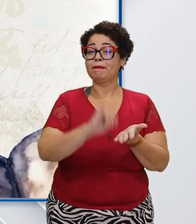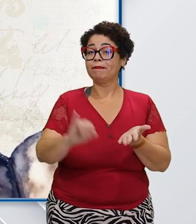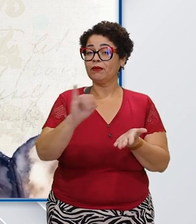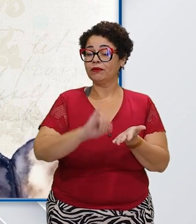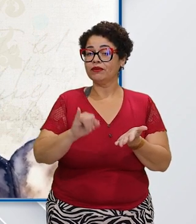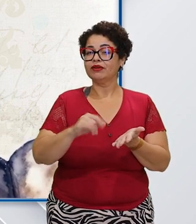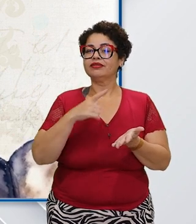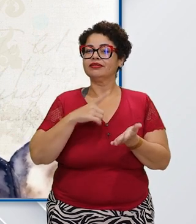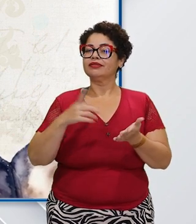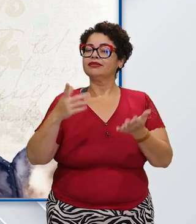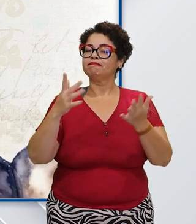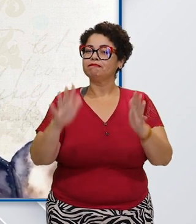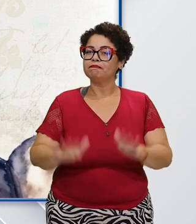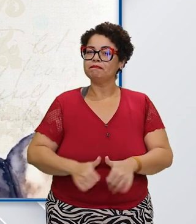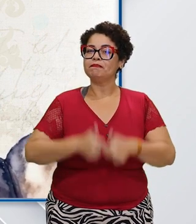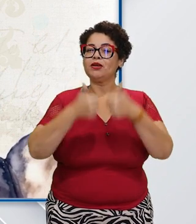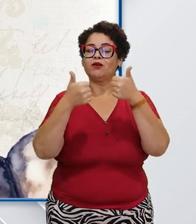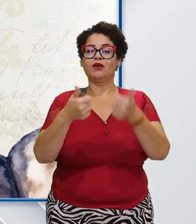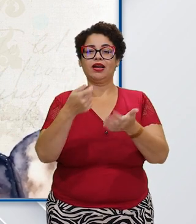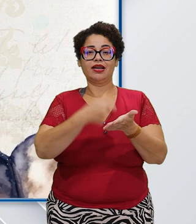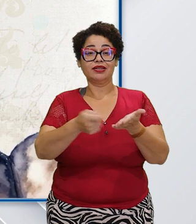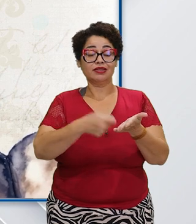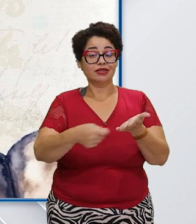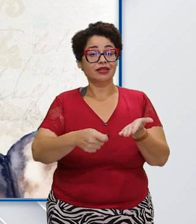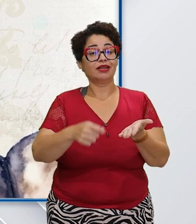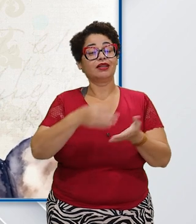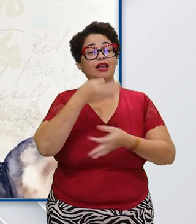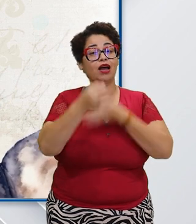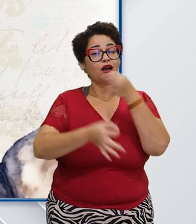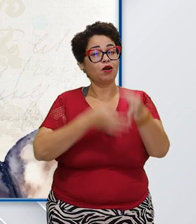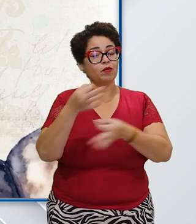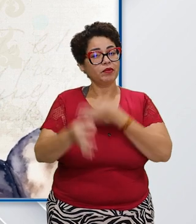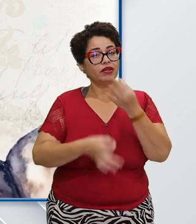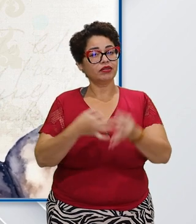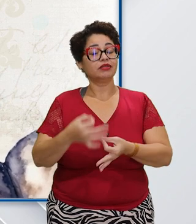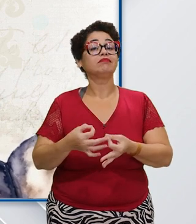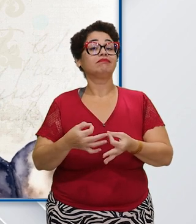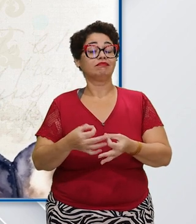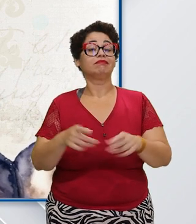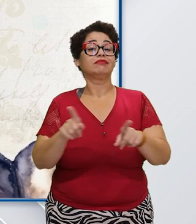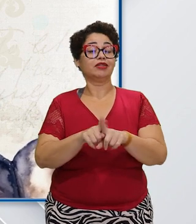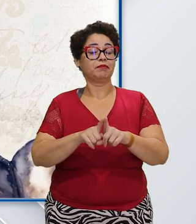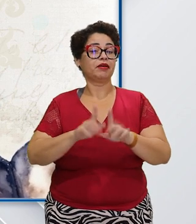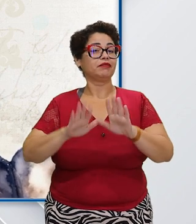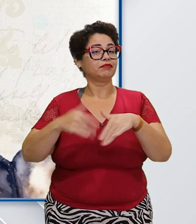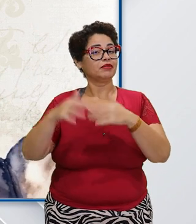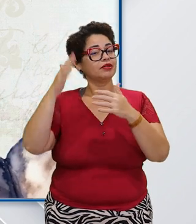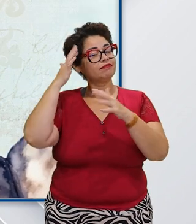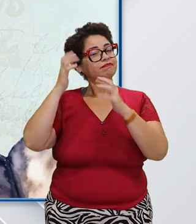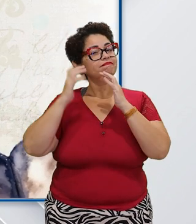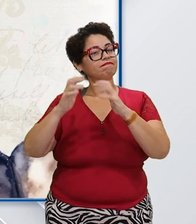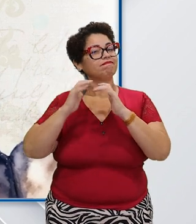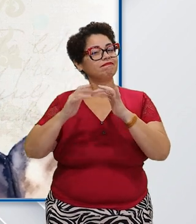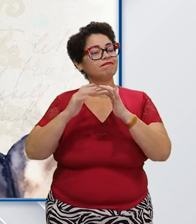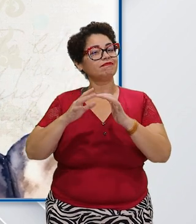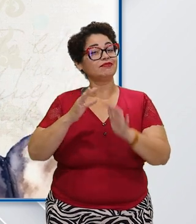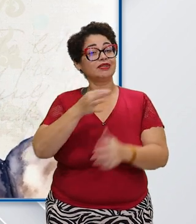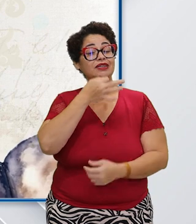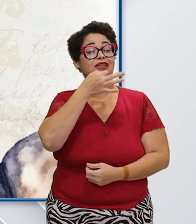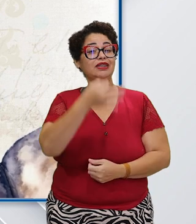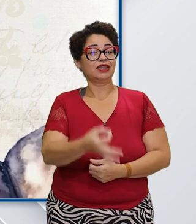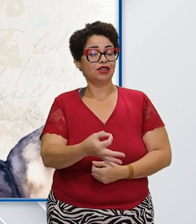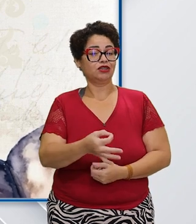para aprimorar habilidades de escrita e argumentação além de desenvolver o pensamento crítico